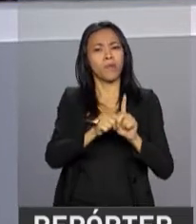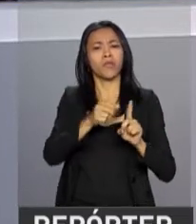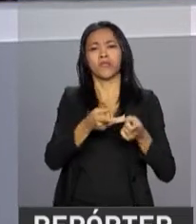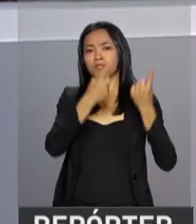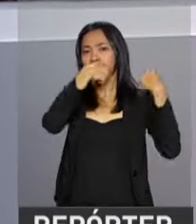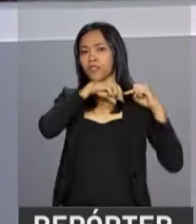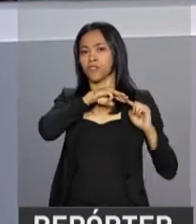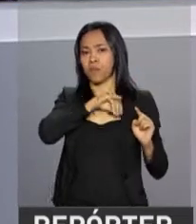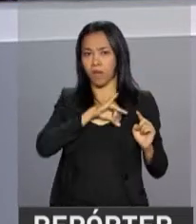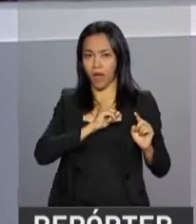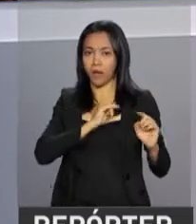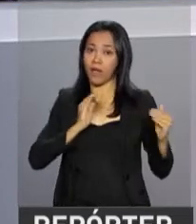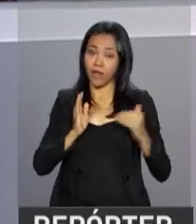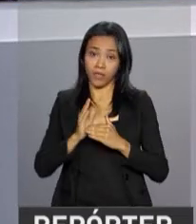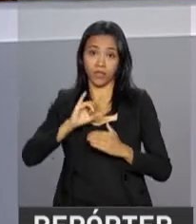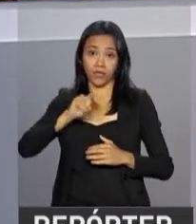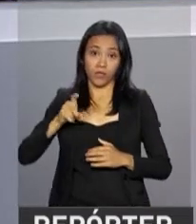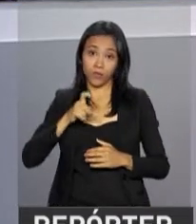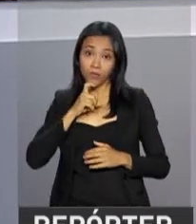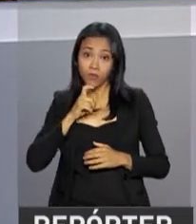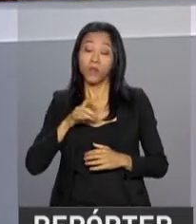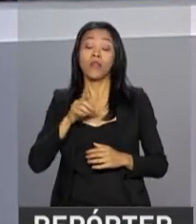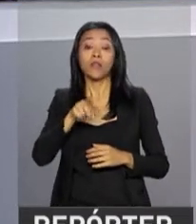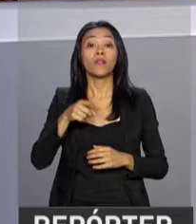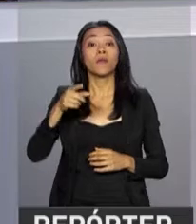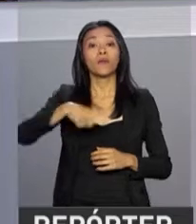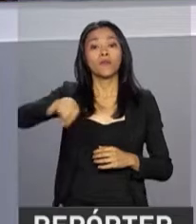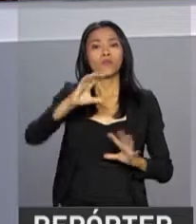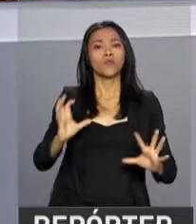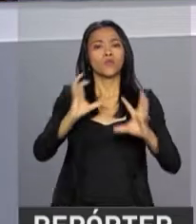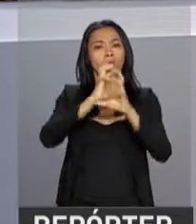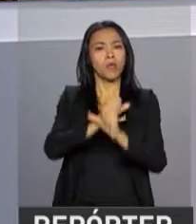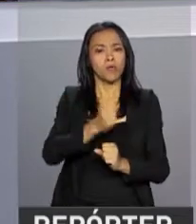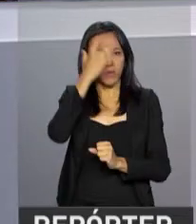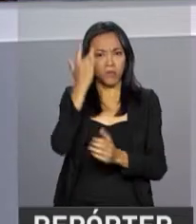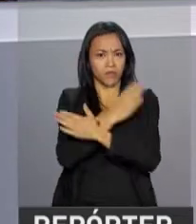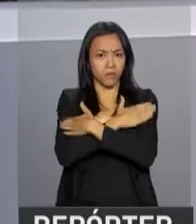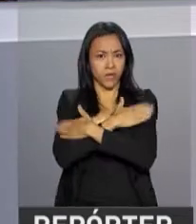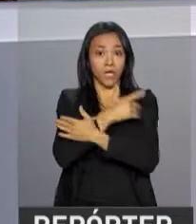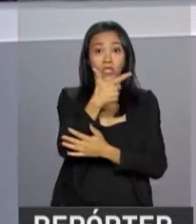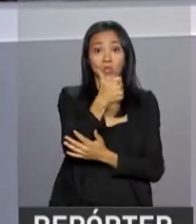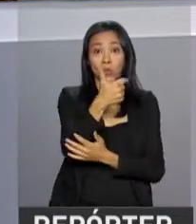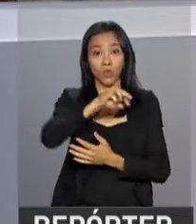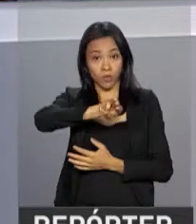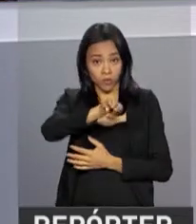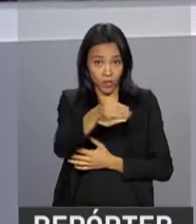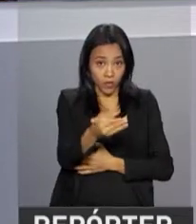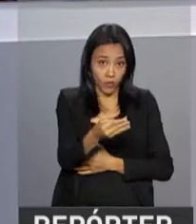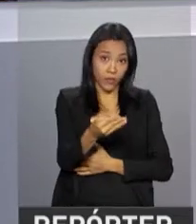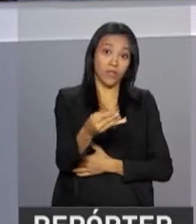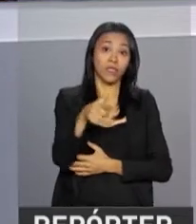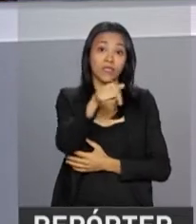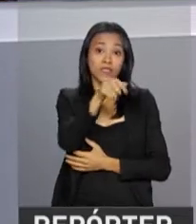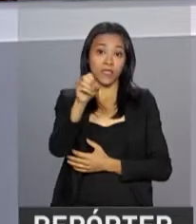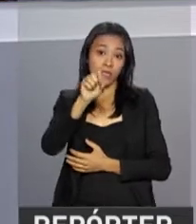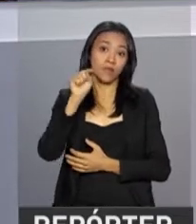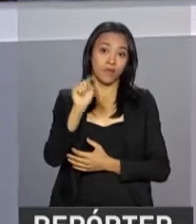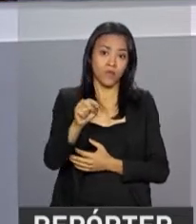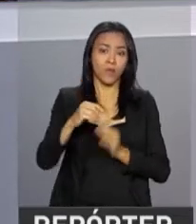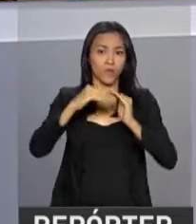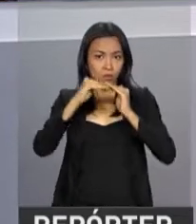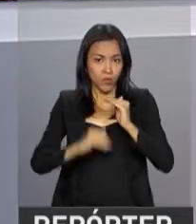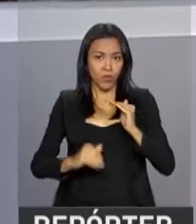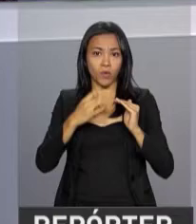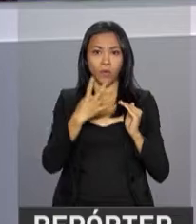hoje pelo ibge a população desocupada somou 12 milhões e 700 mil com queda de 4,4 por cento